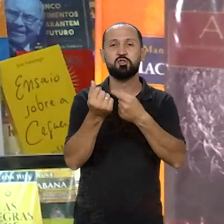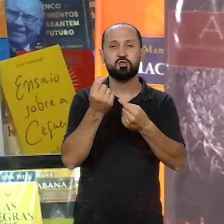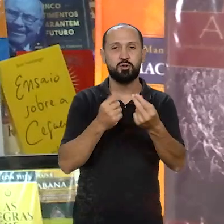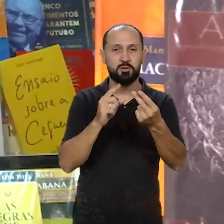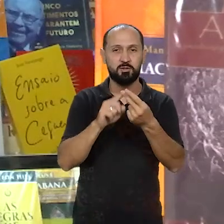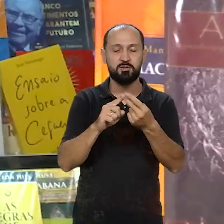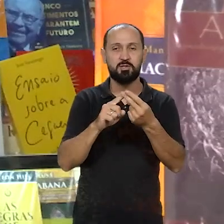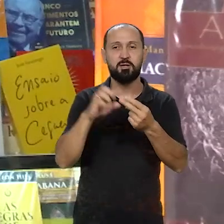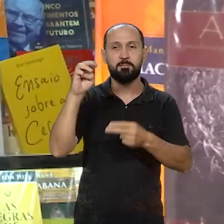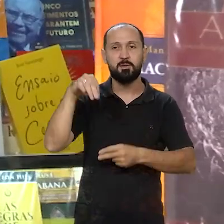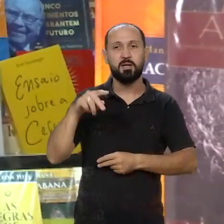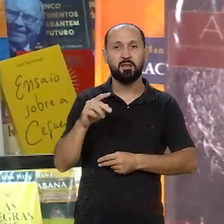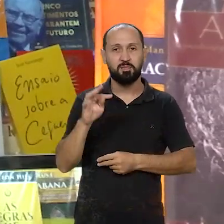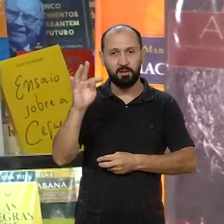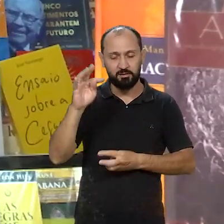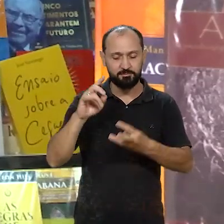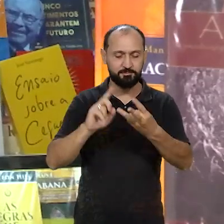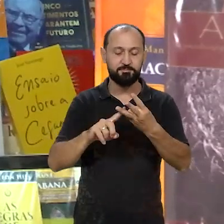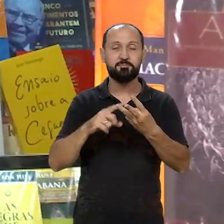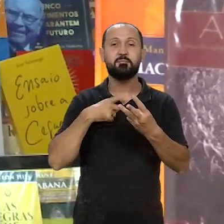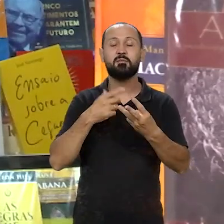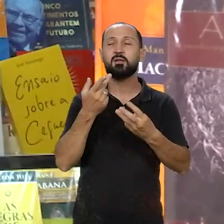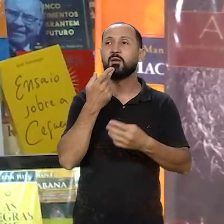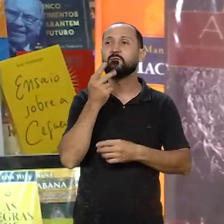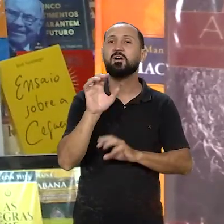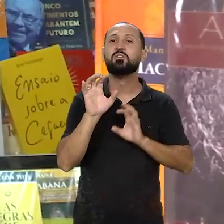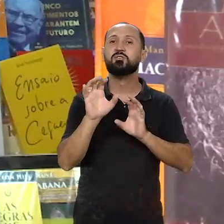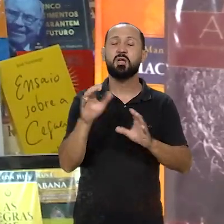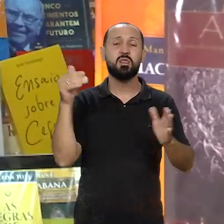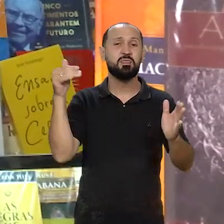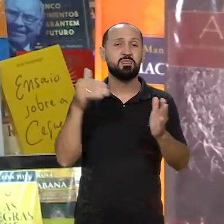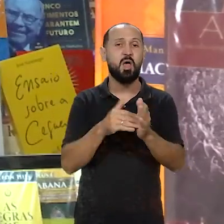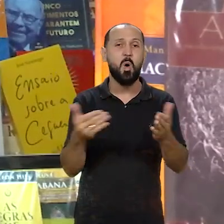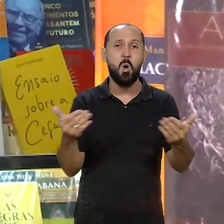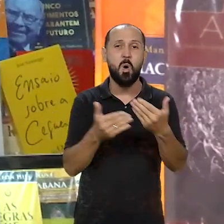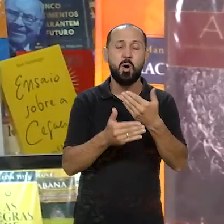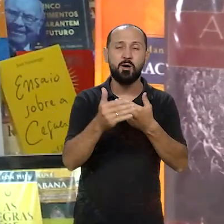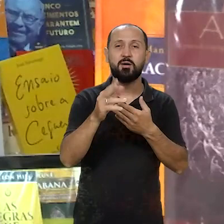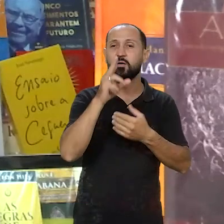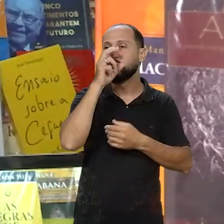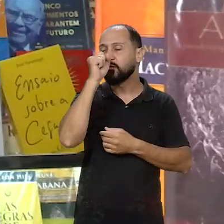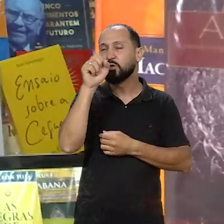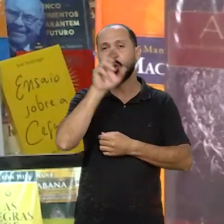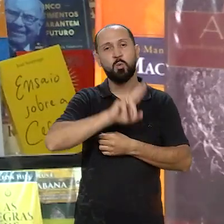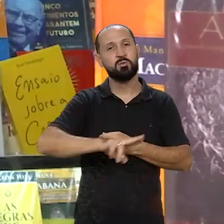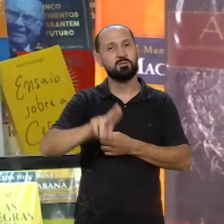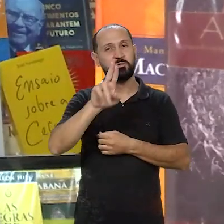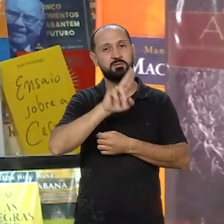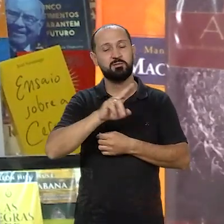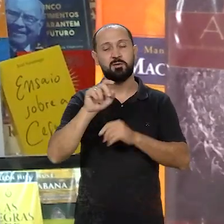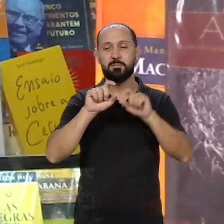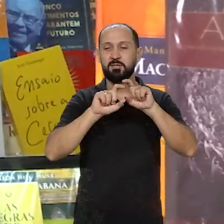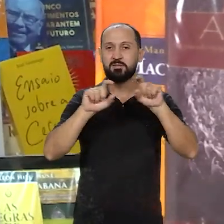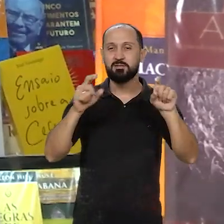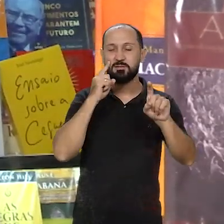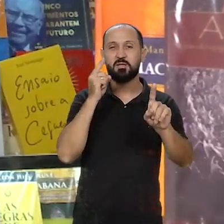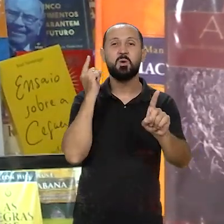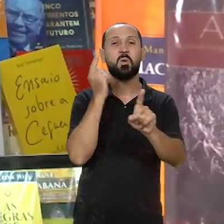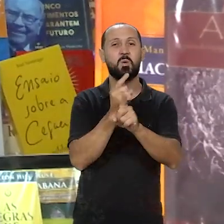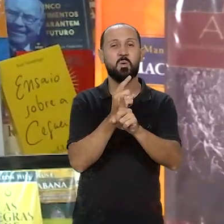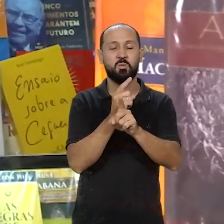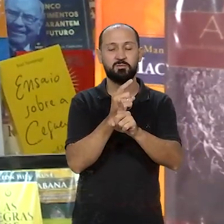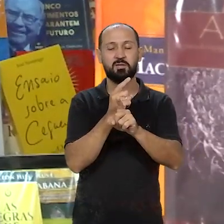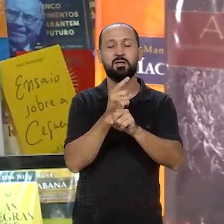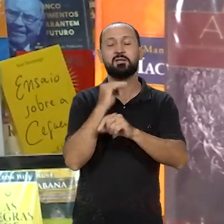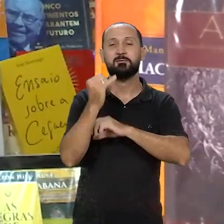área de economia, marketing. E ele tem uma fala que até hoje ela é bastante usada, é uma citação que